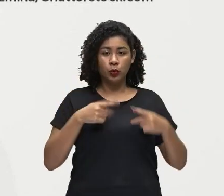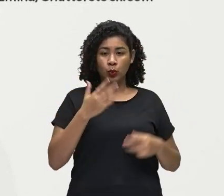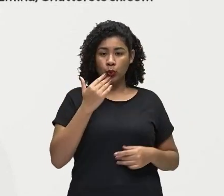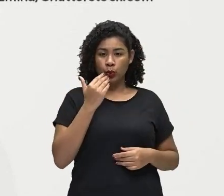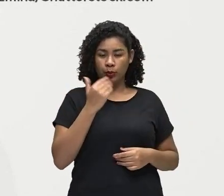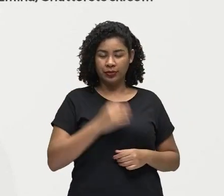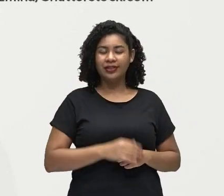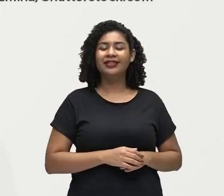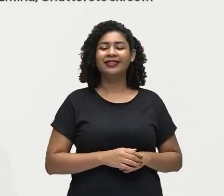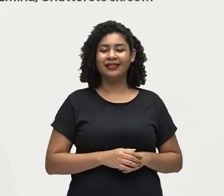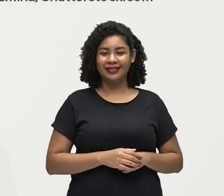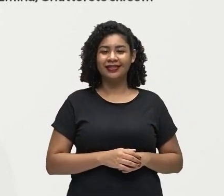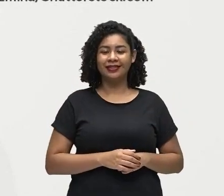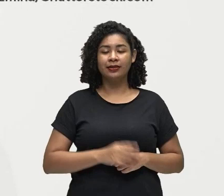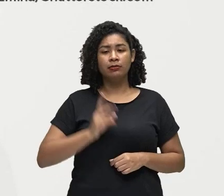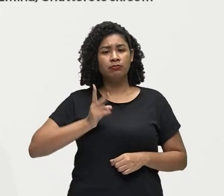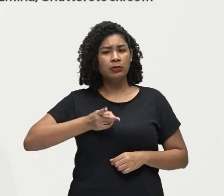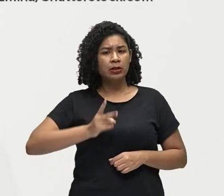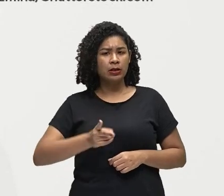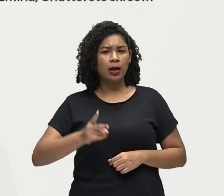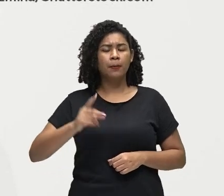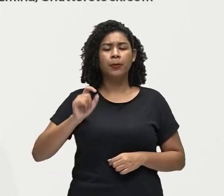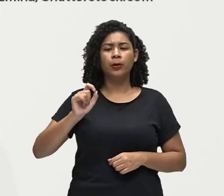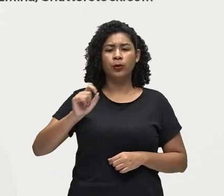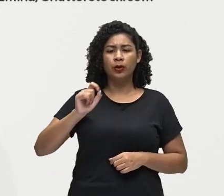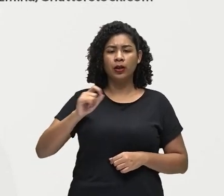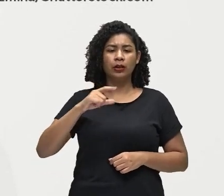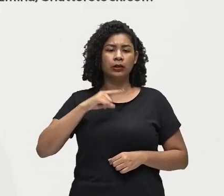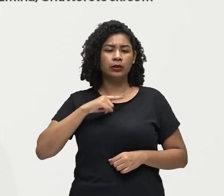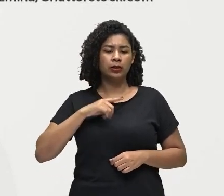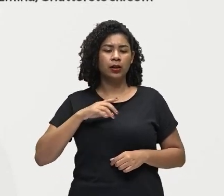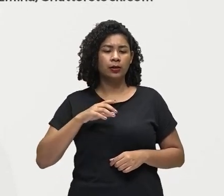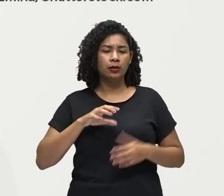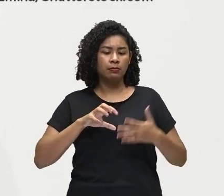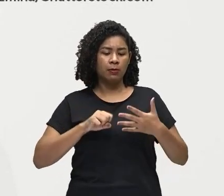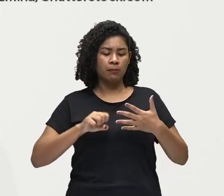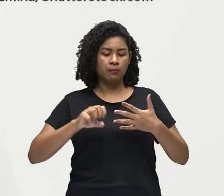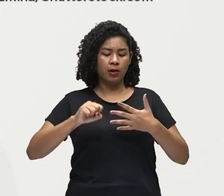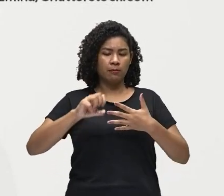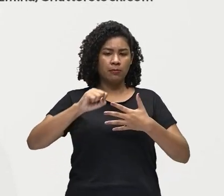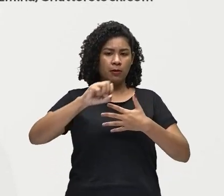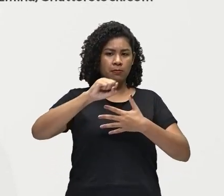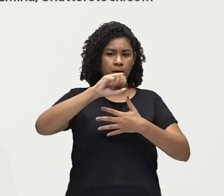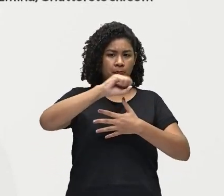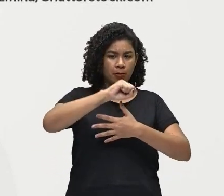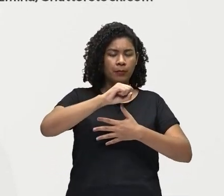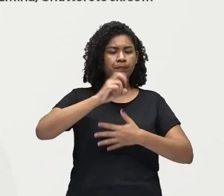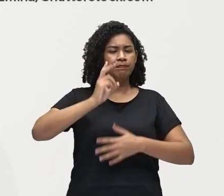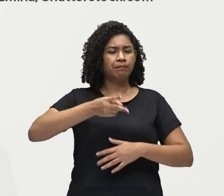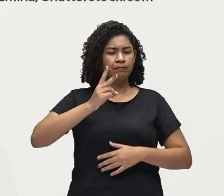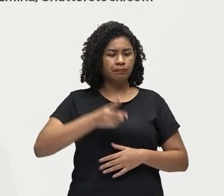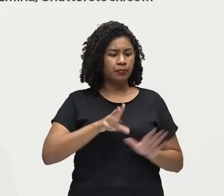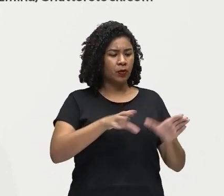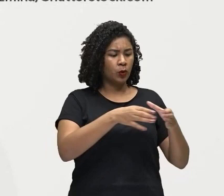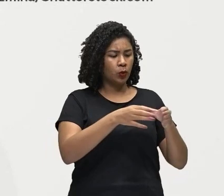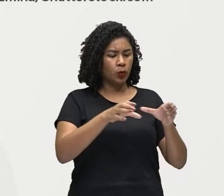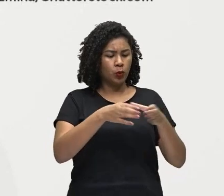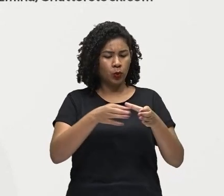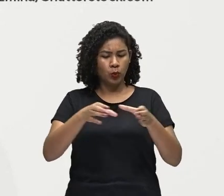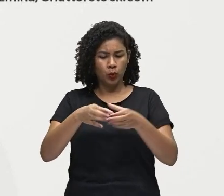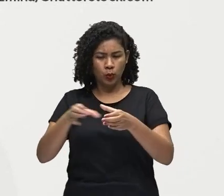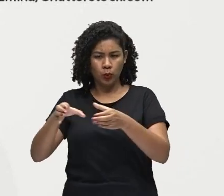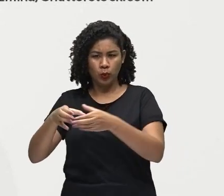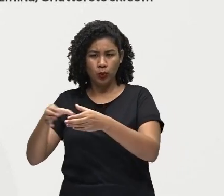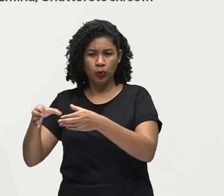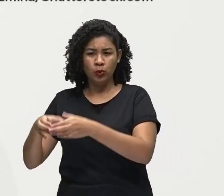consumidores. Então, olha lá, sempre que a gente tem lá uma cadeia alimentar, como a gente pôde observar, ó, cada componente dessa cadeia